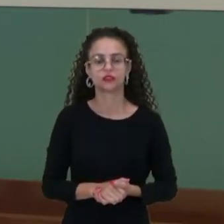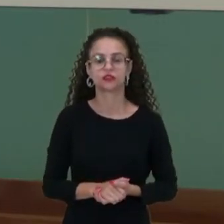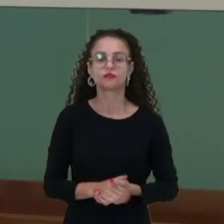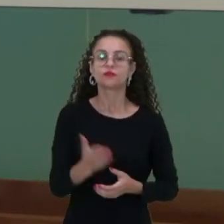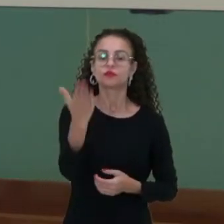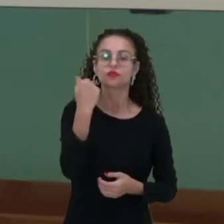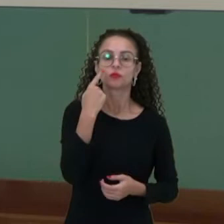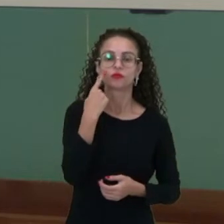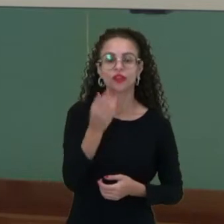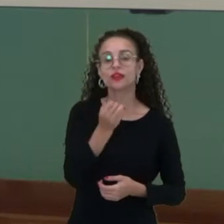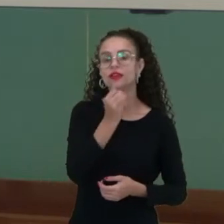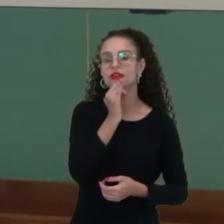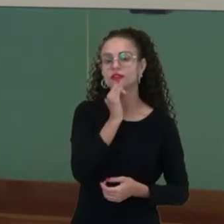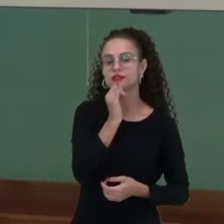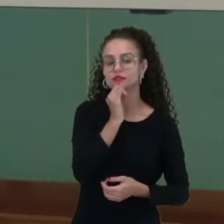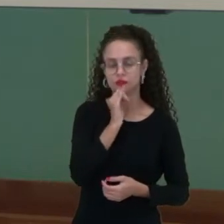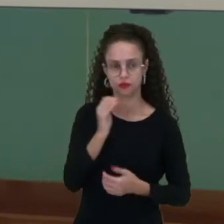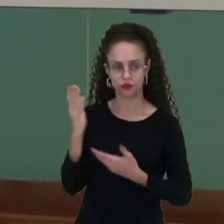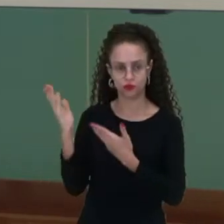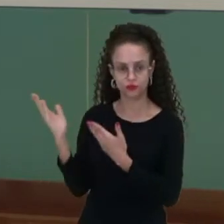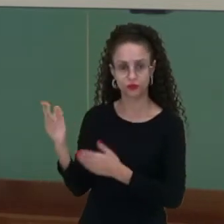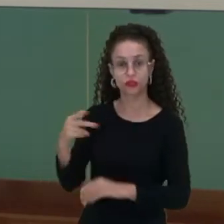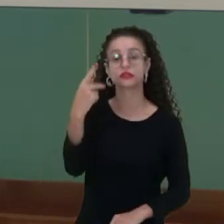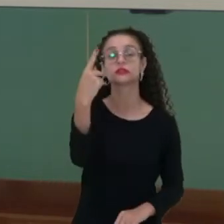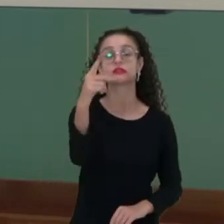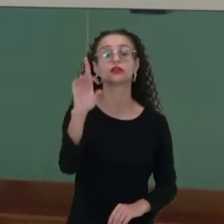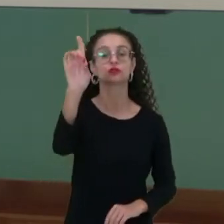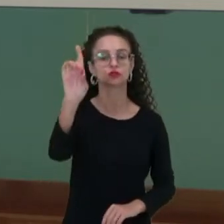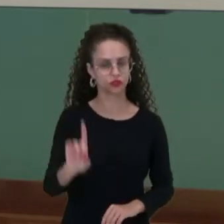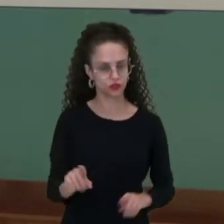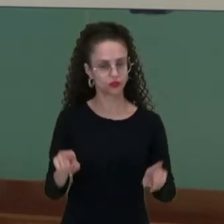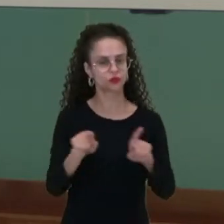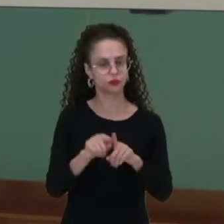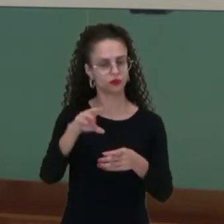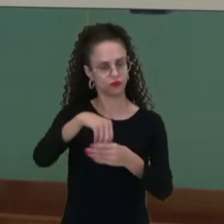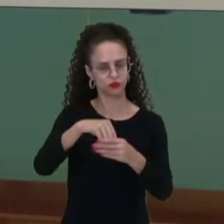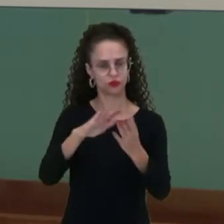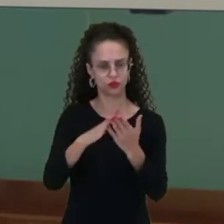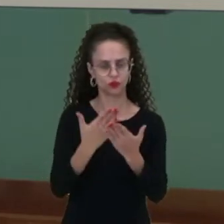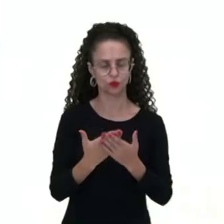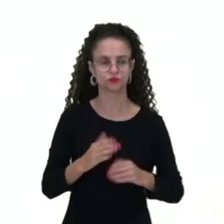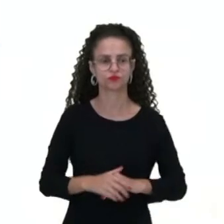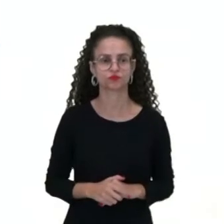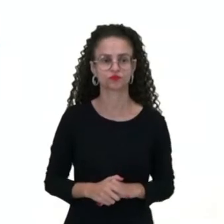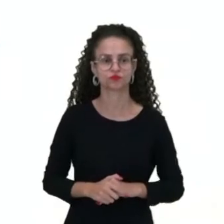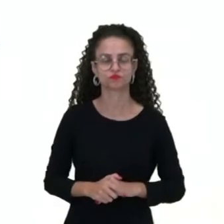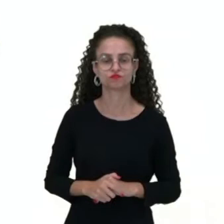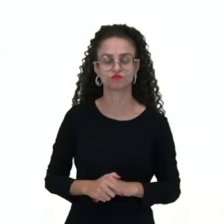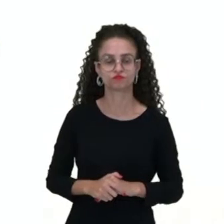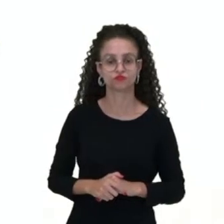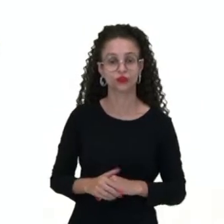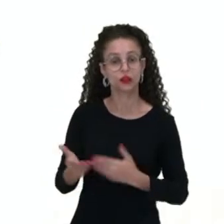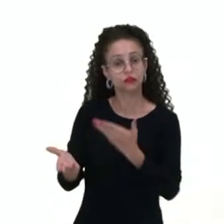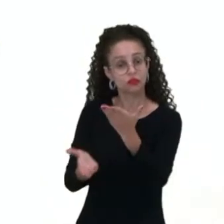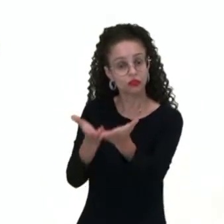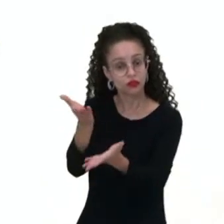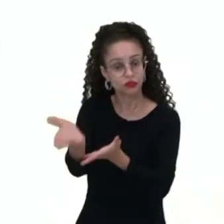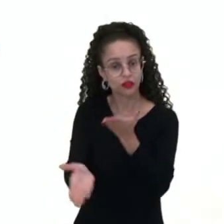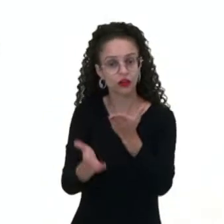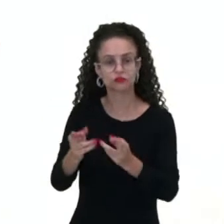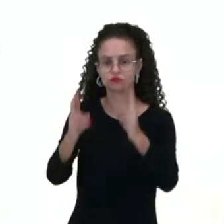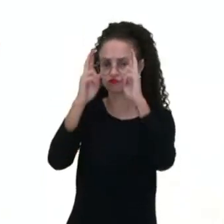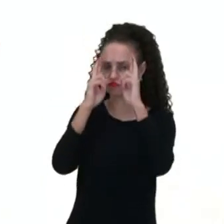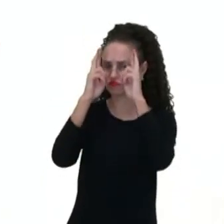Vamos ver alguns exemplos agora dos seus direitos também na escola. Ser tratado com respeito e correção